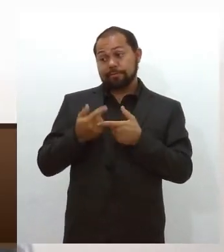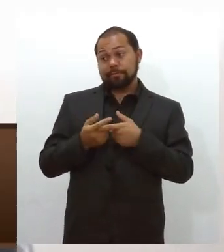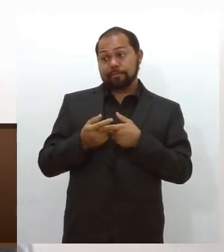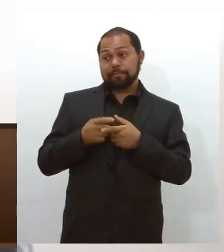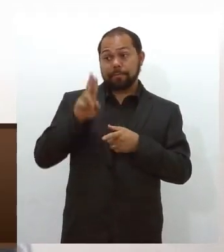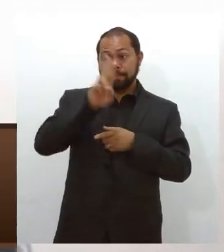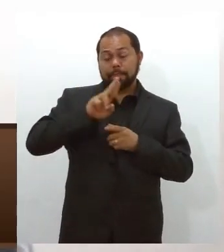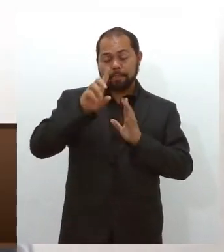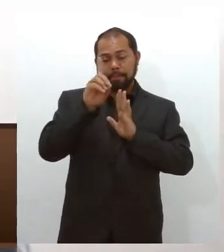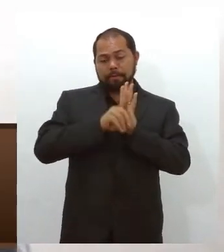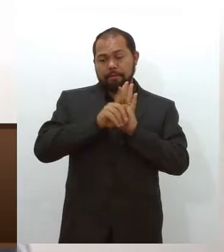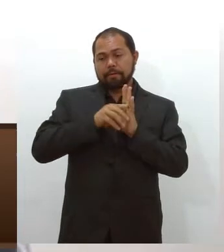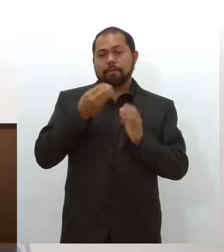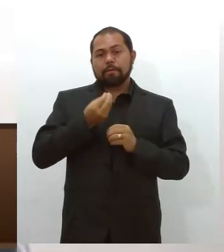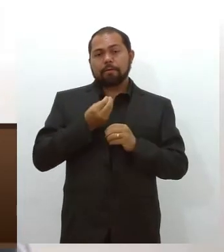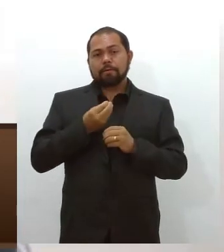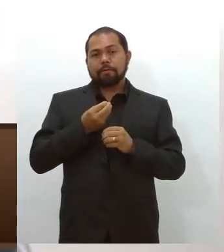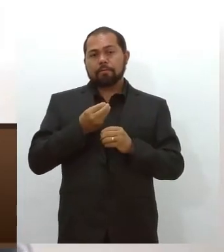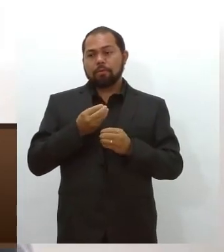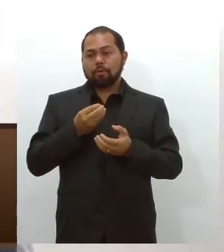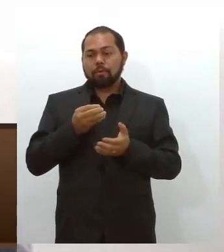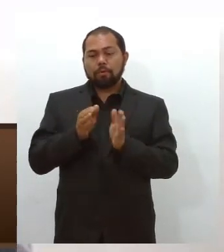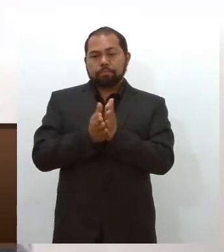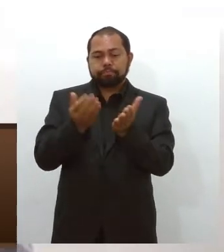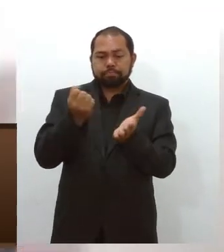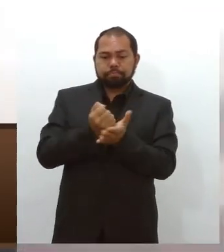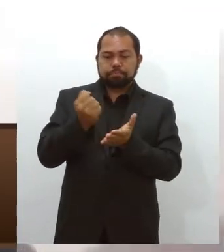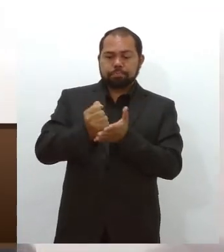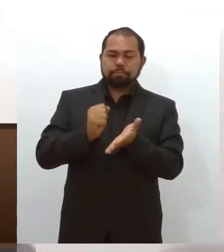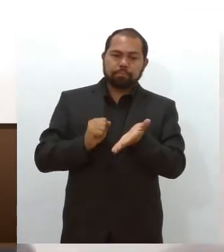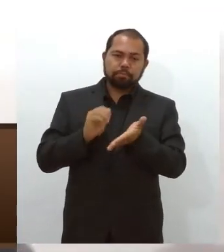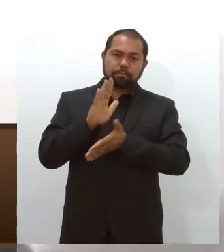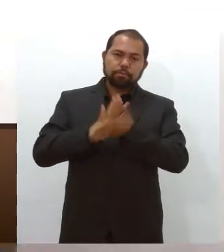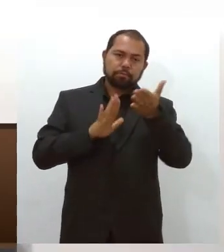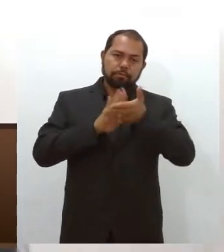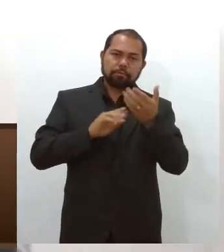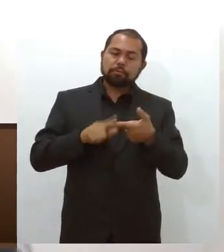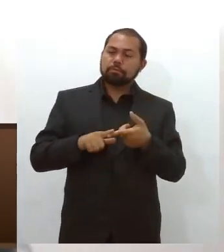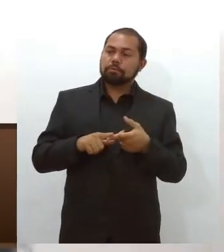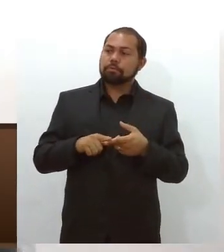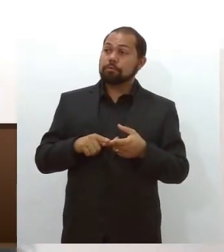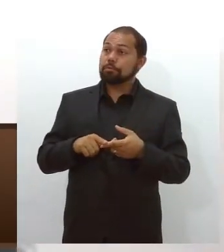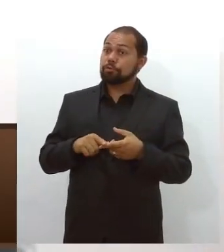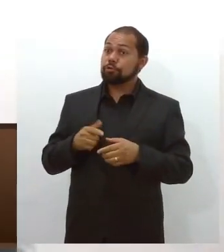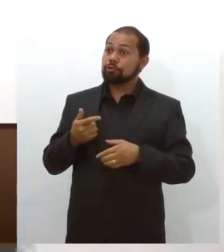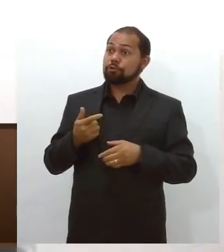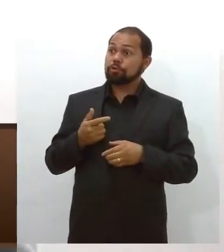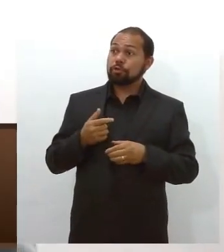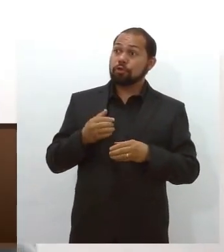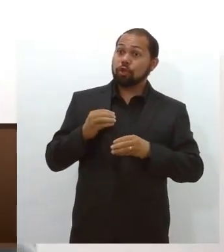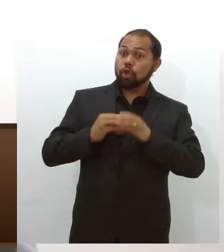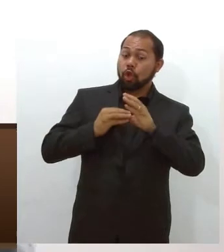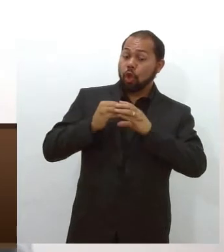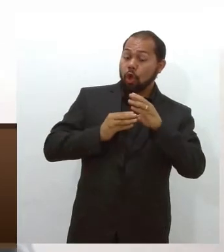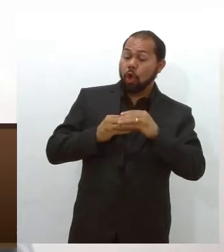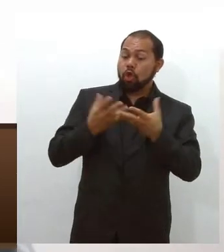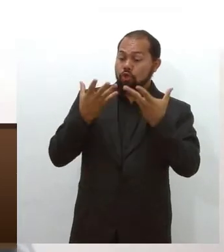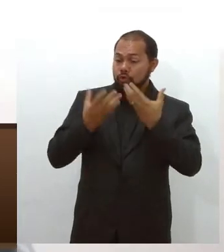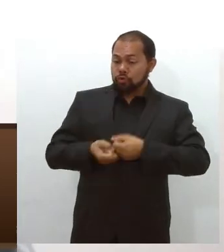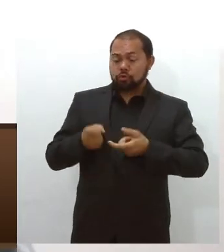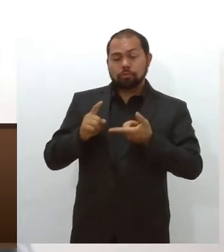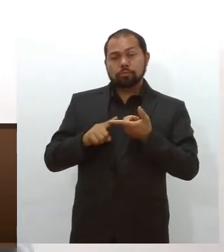tirar passaporte, o de assumir um cargo público se passar num concurso, o de poder se inscrever